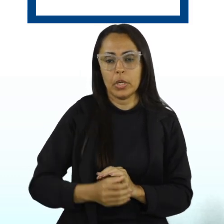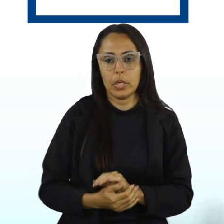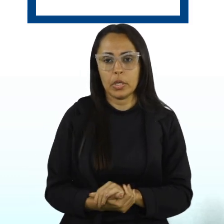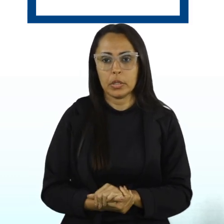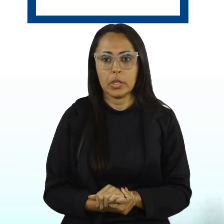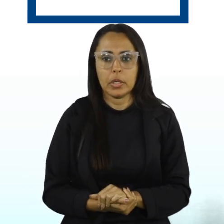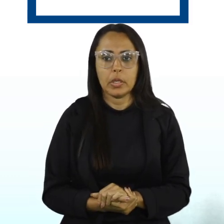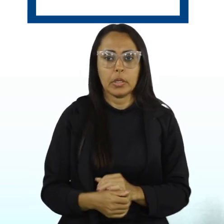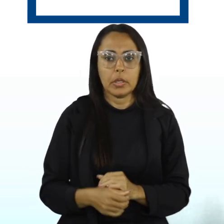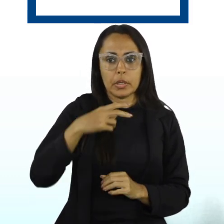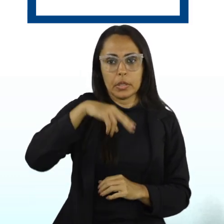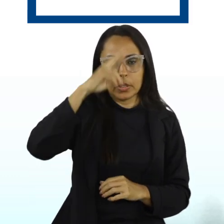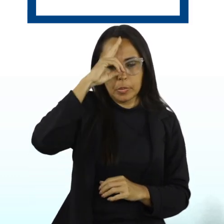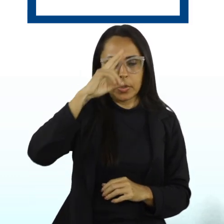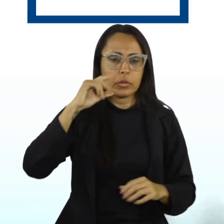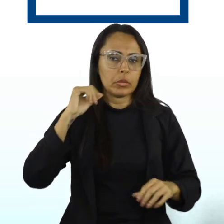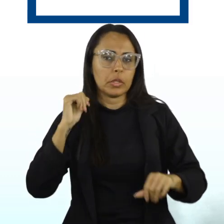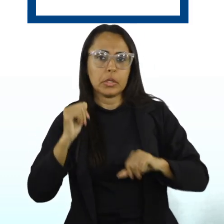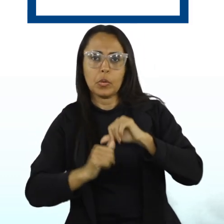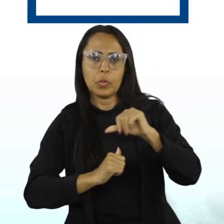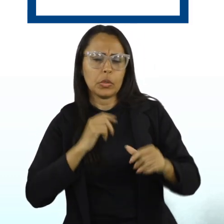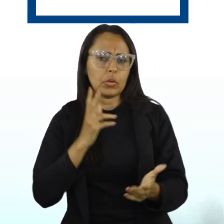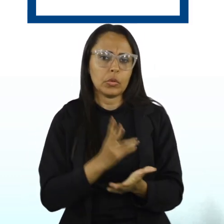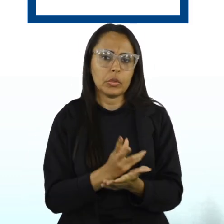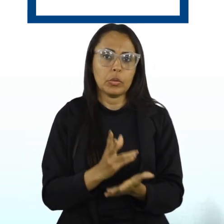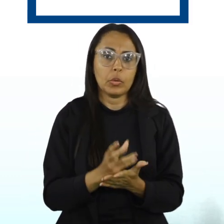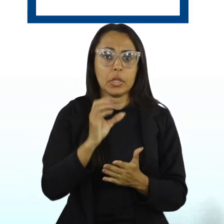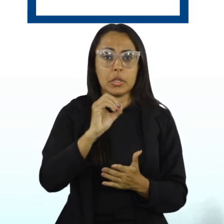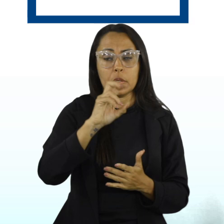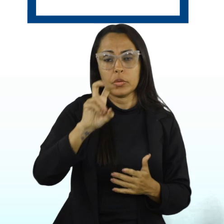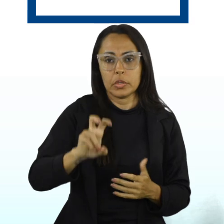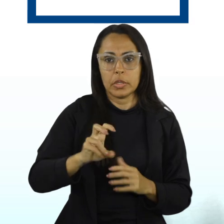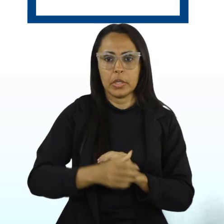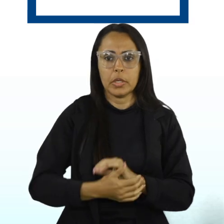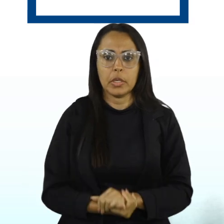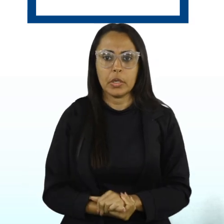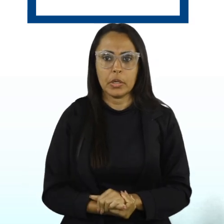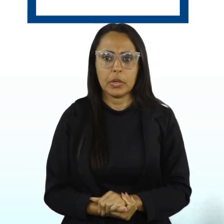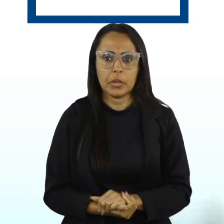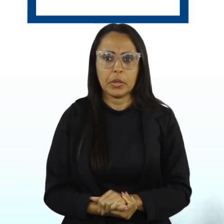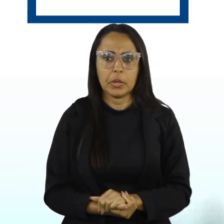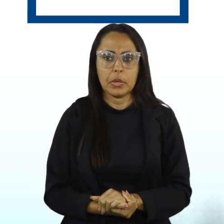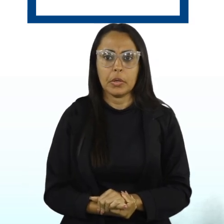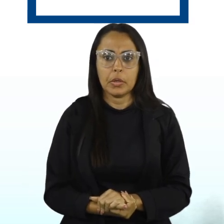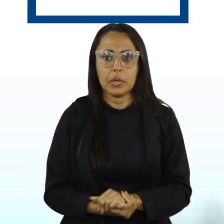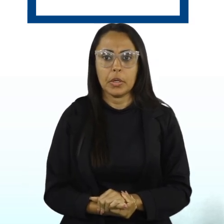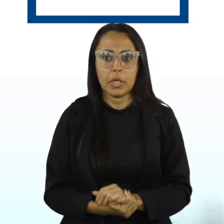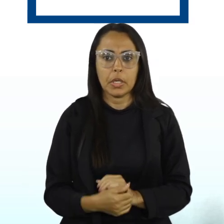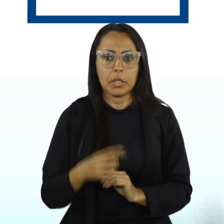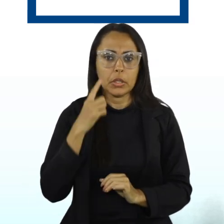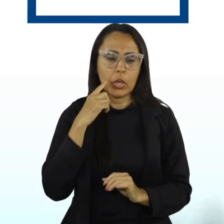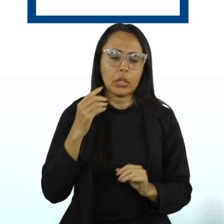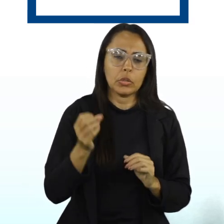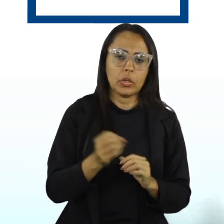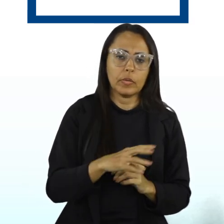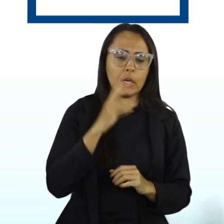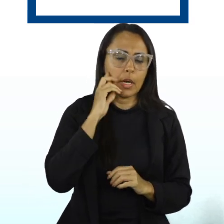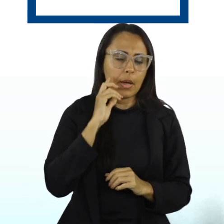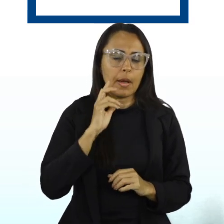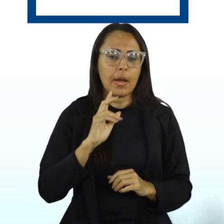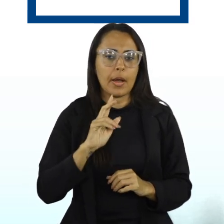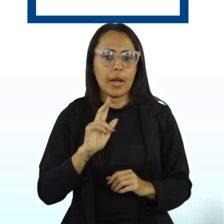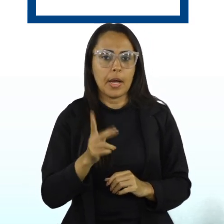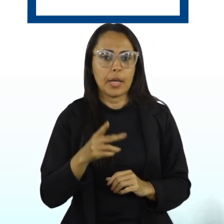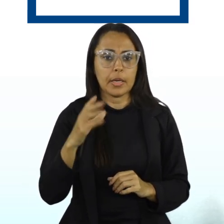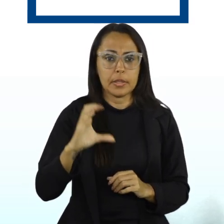deformação 1, lembrando que a massa não mudou, continua 0,5, a aceleração da gravidade 10, só que a nova altura, HC, a